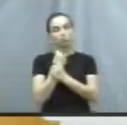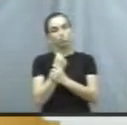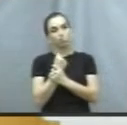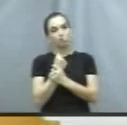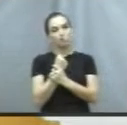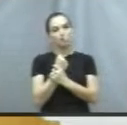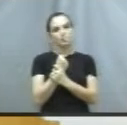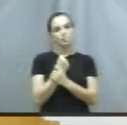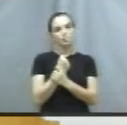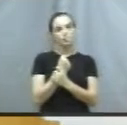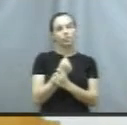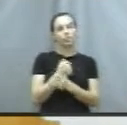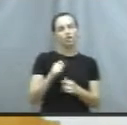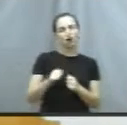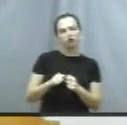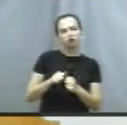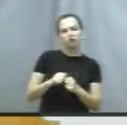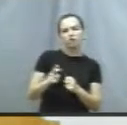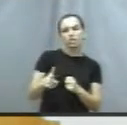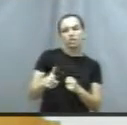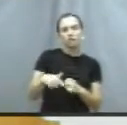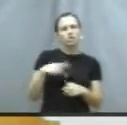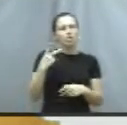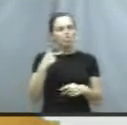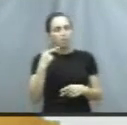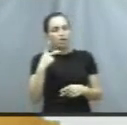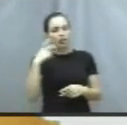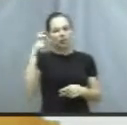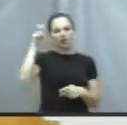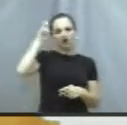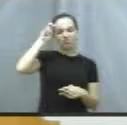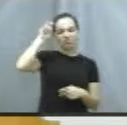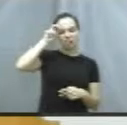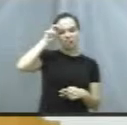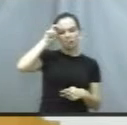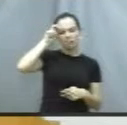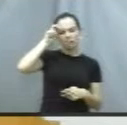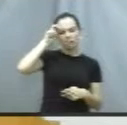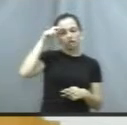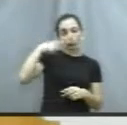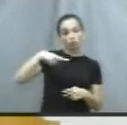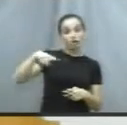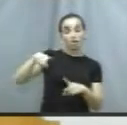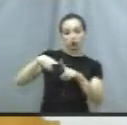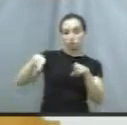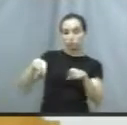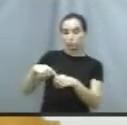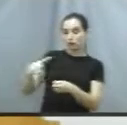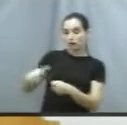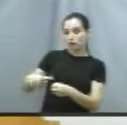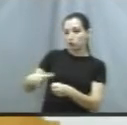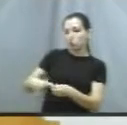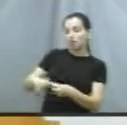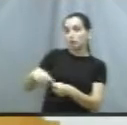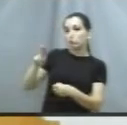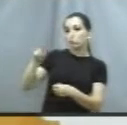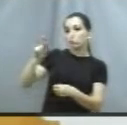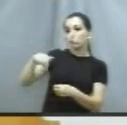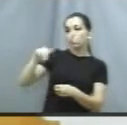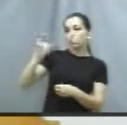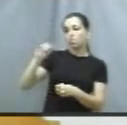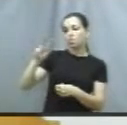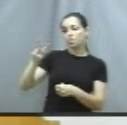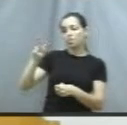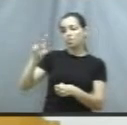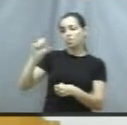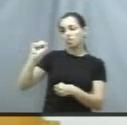eu até fiz uma relação com o assunto, quando na quinta-feira eu estive lá no Jardim Universal, a pedido de um morador, para